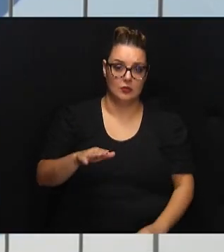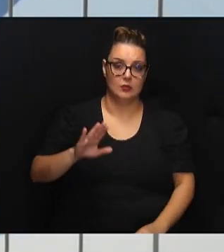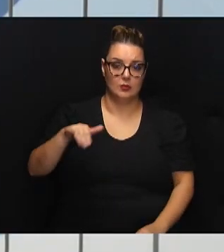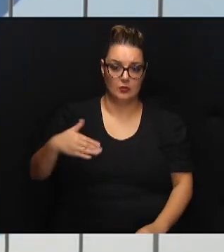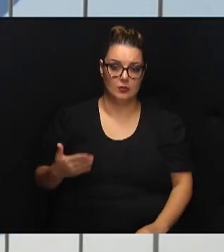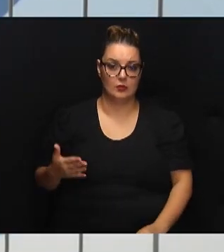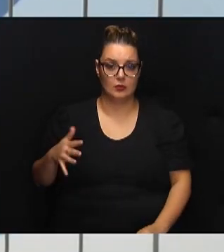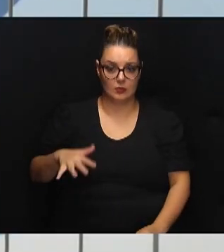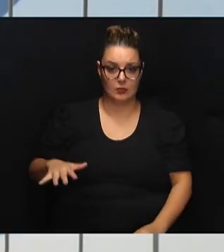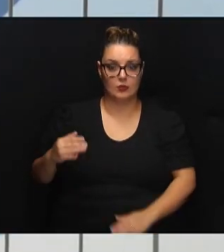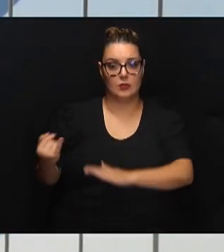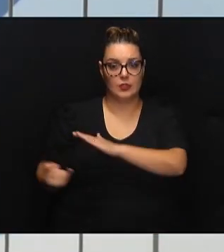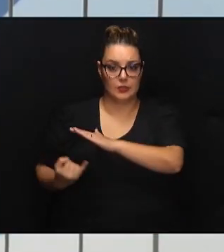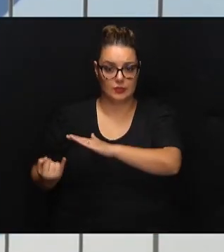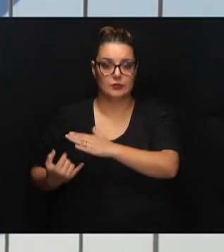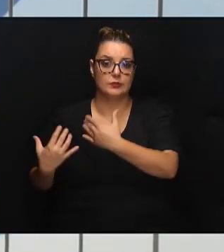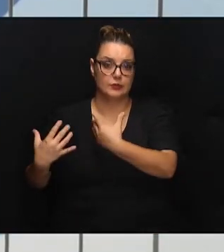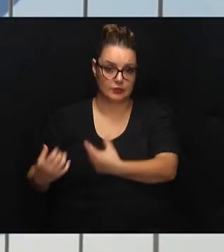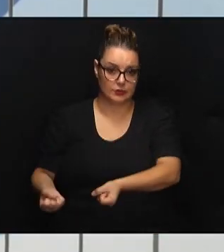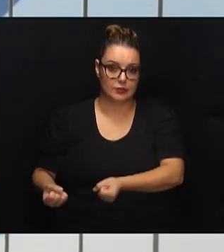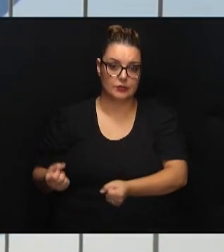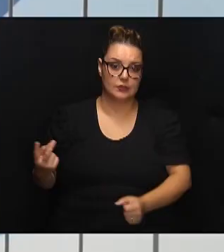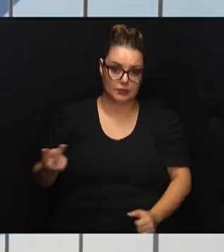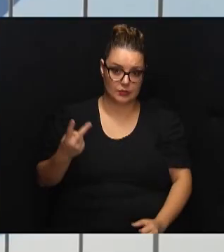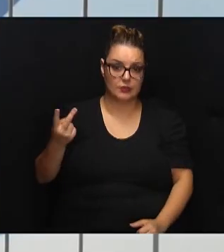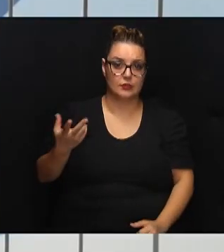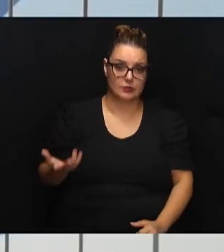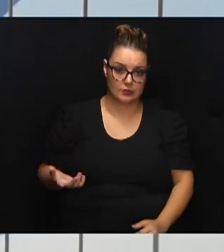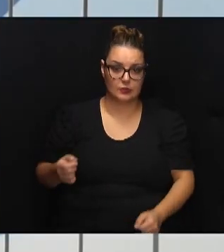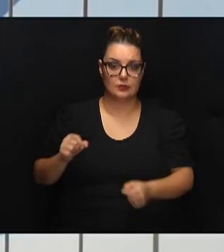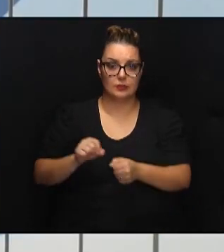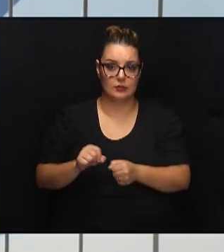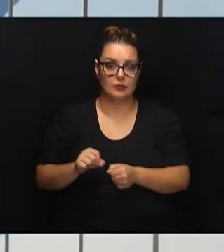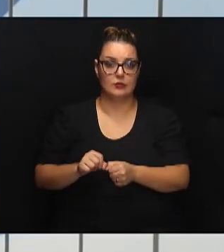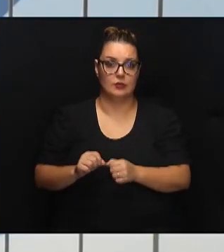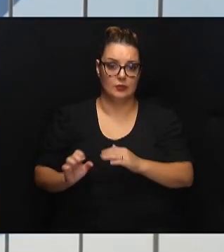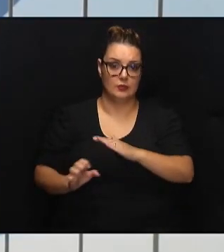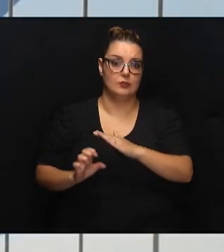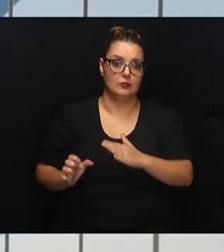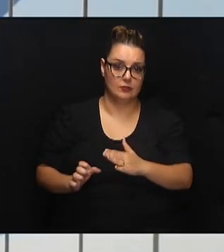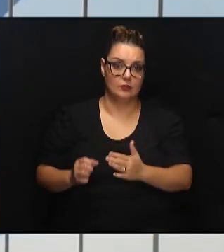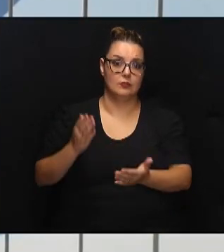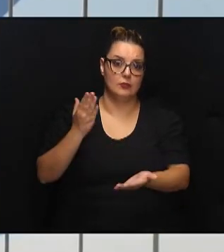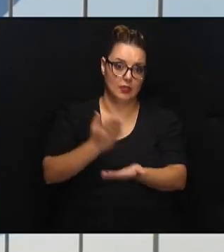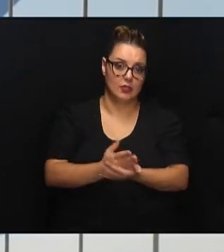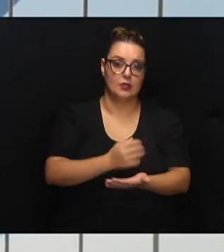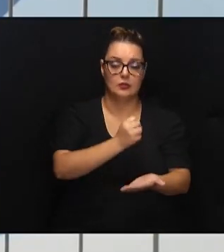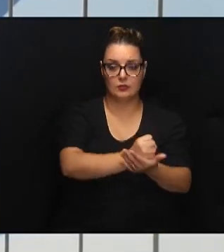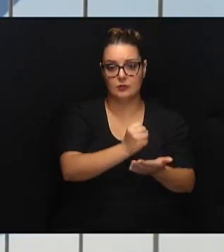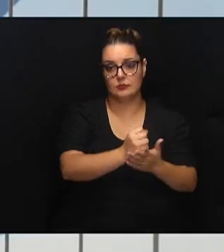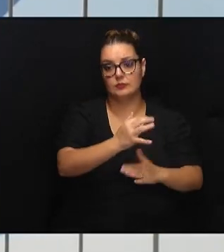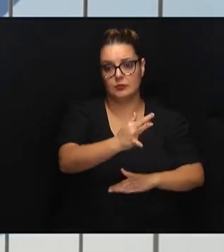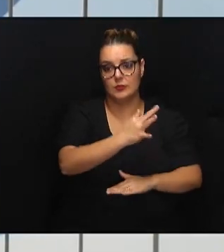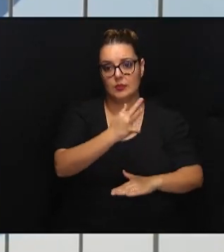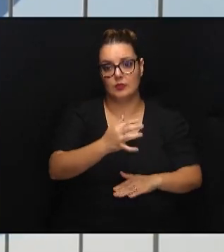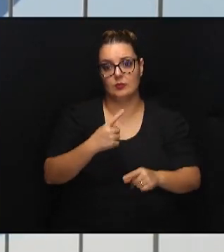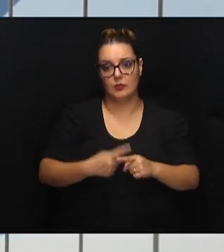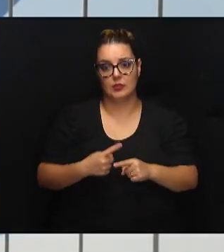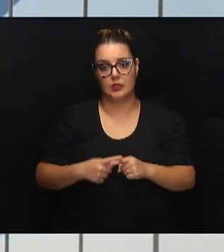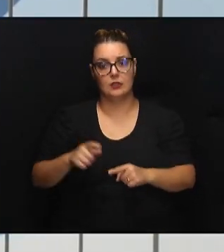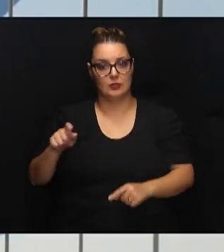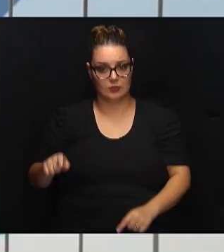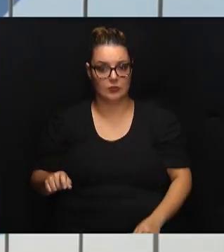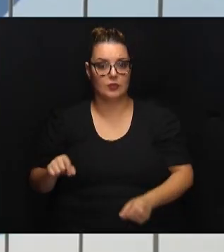esse informal, ele aceita aquele valor, que aí faz com que a empresa deixe de contratar um trabalho formal, porque tem aquela pessoa